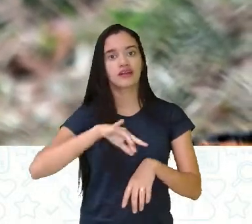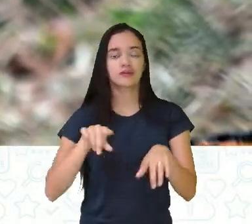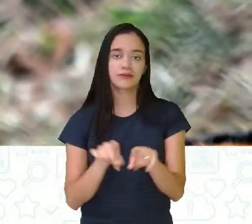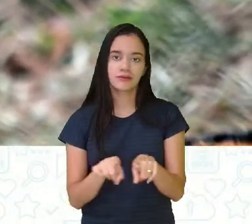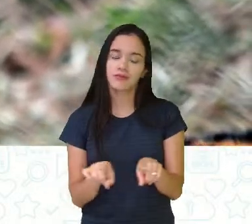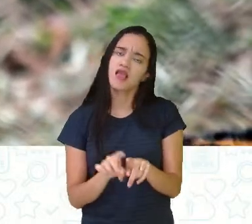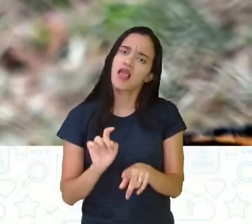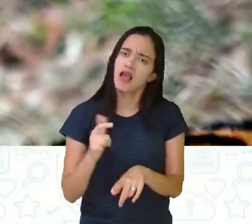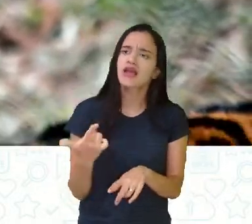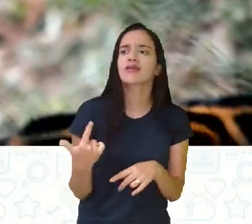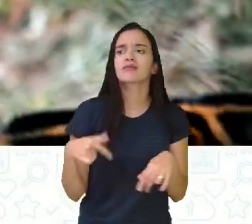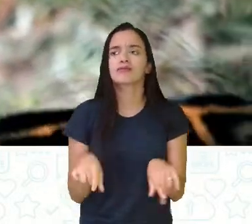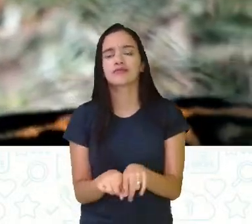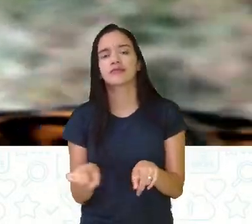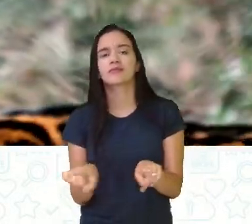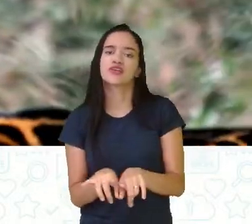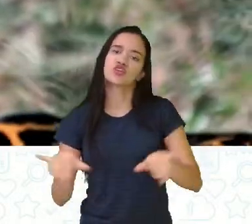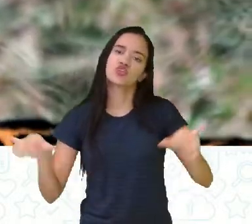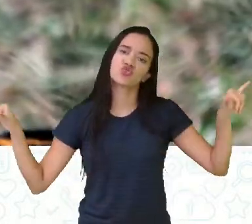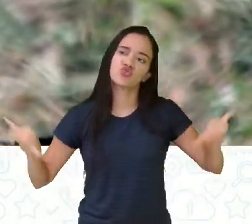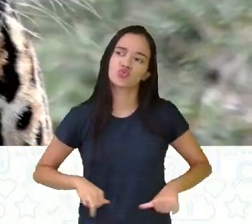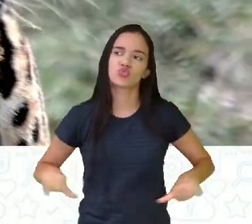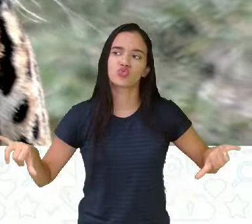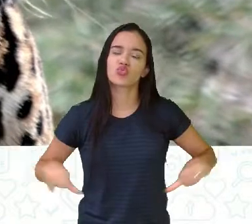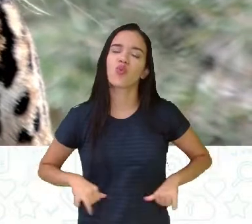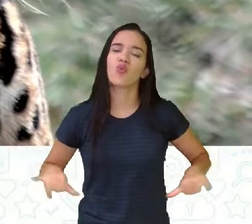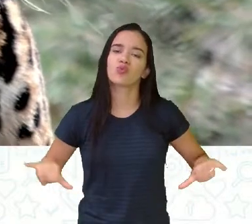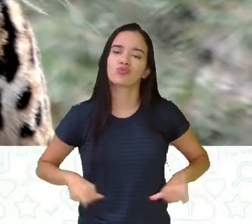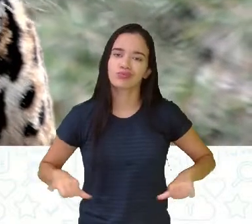E, claro, também sofrem com